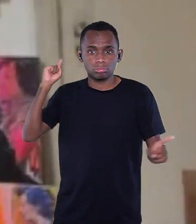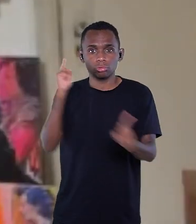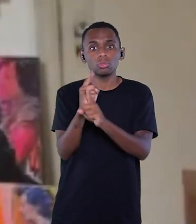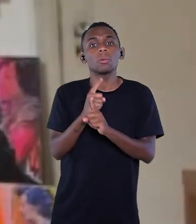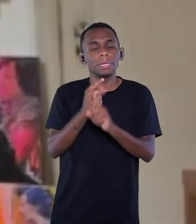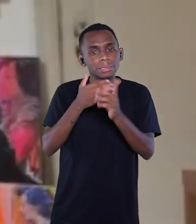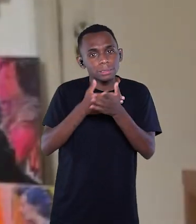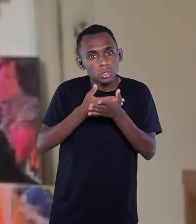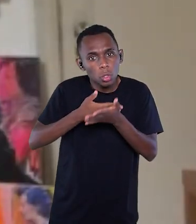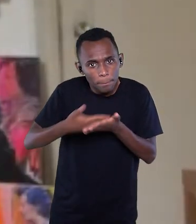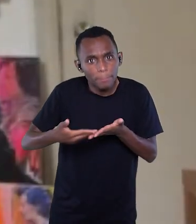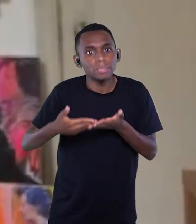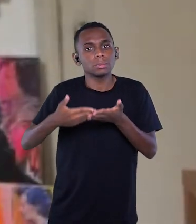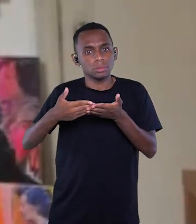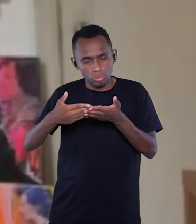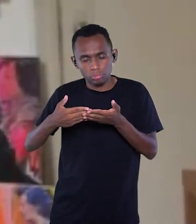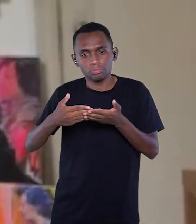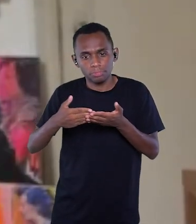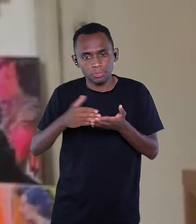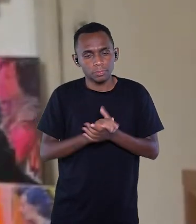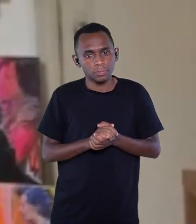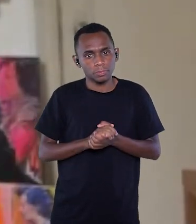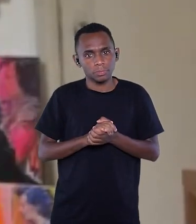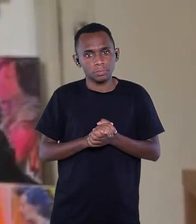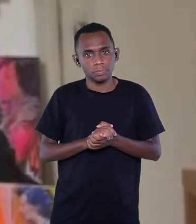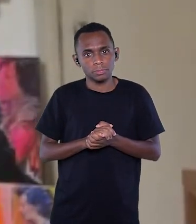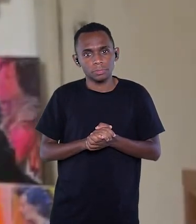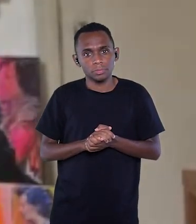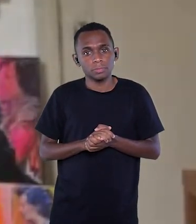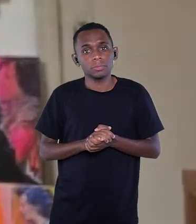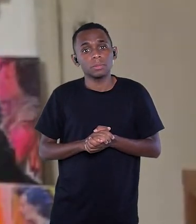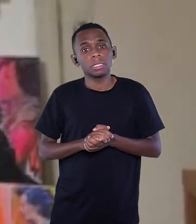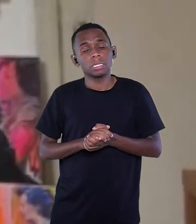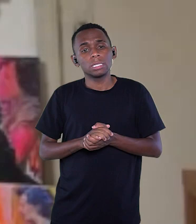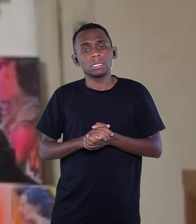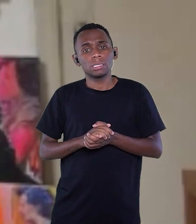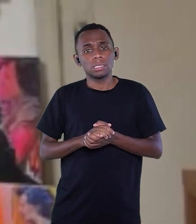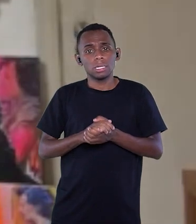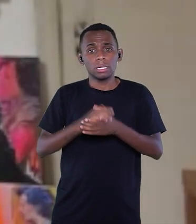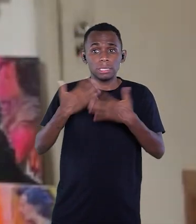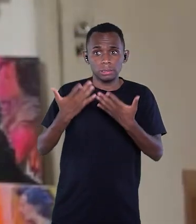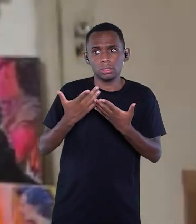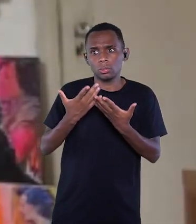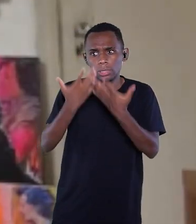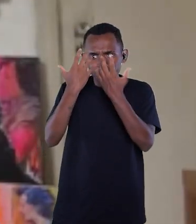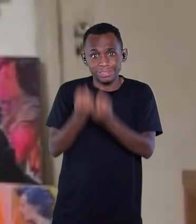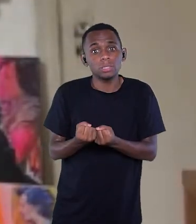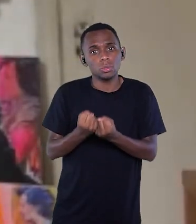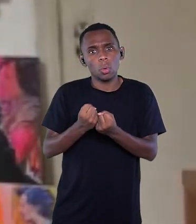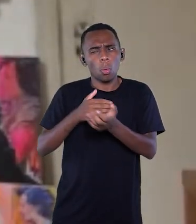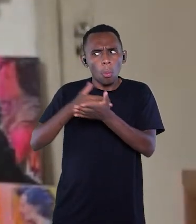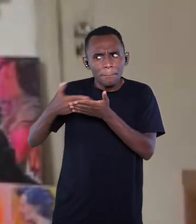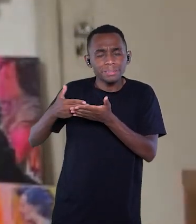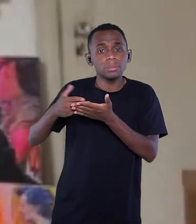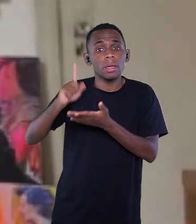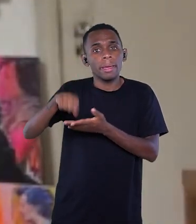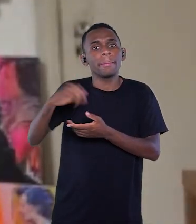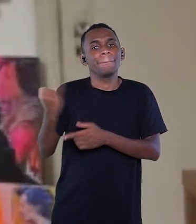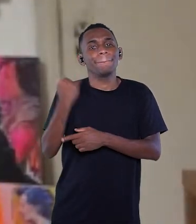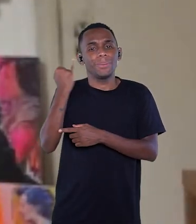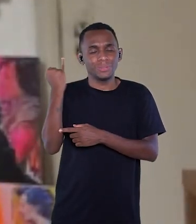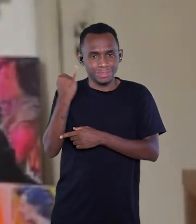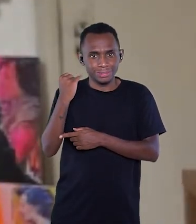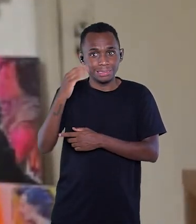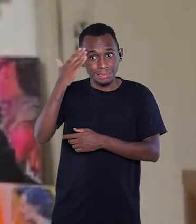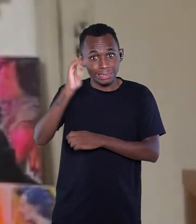identificar esse início, né, dizer desse início, que pegou, assim, não porque é o único início, mas porque é uma coisa que é